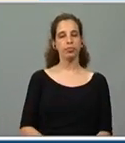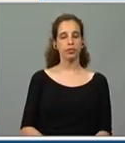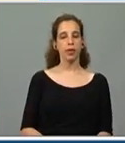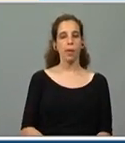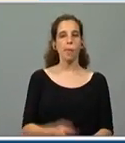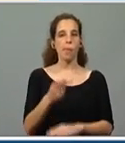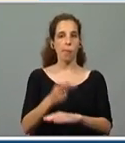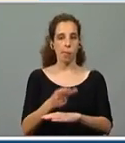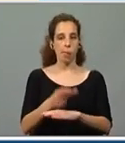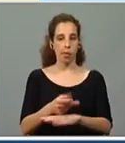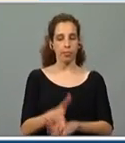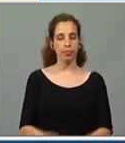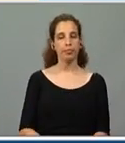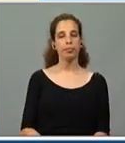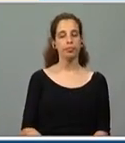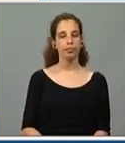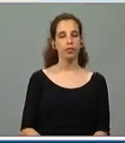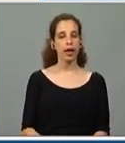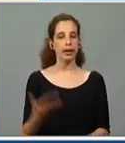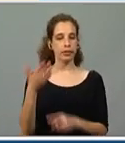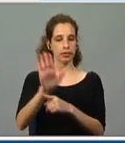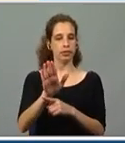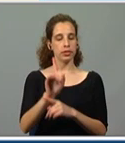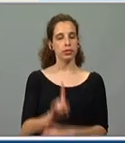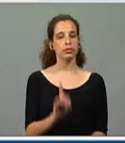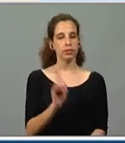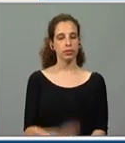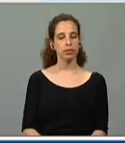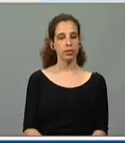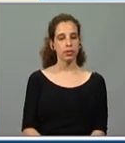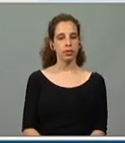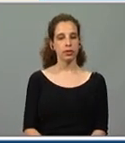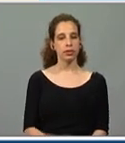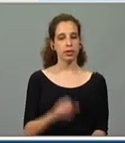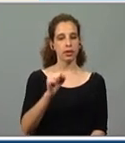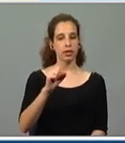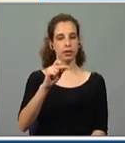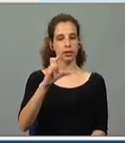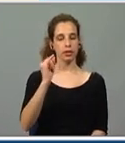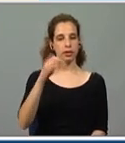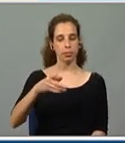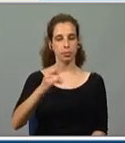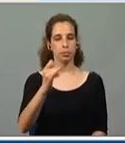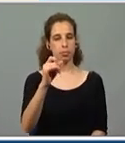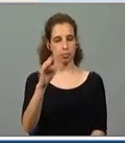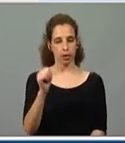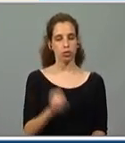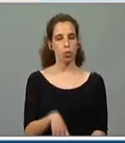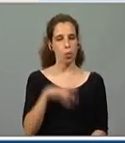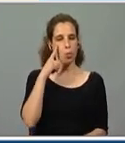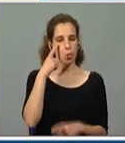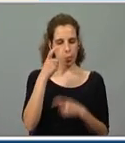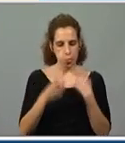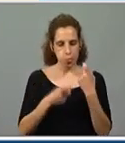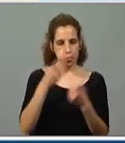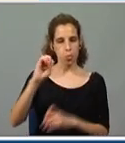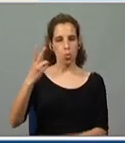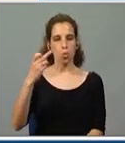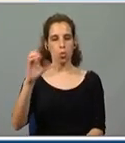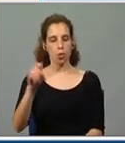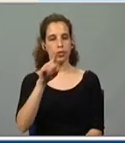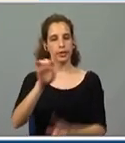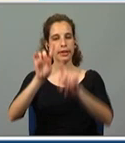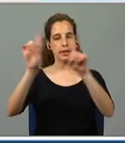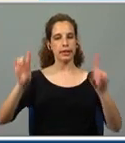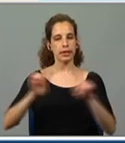vão ficar retidos. Como exemplo aqui representado pelos garimpeiros, os pesquisadores de ouro, neste quadro de